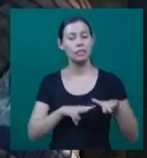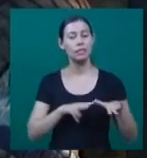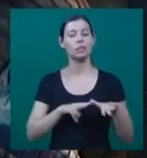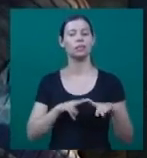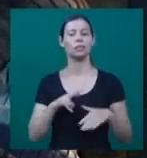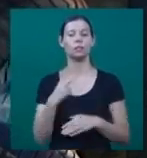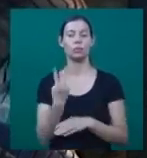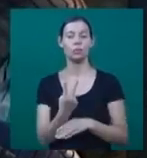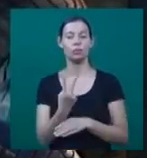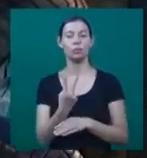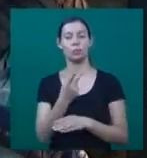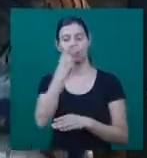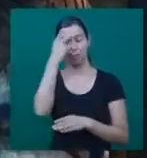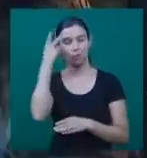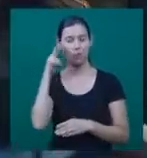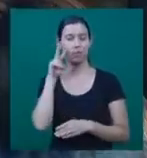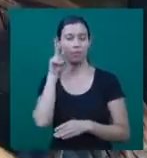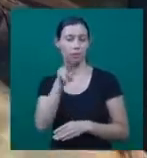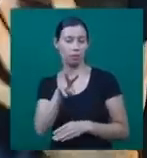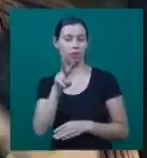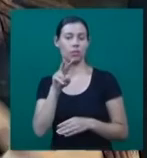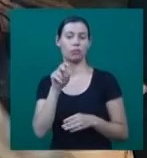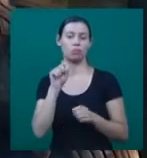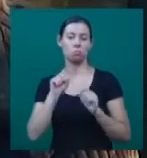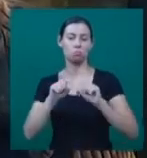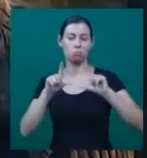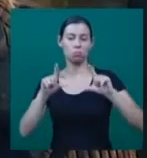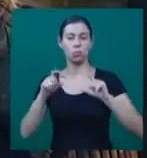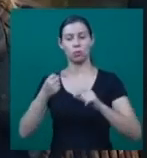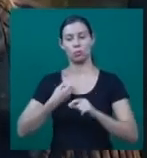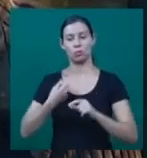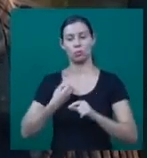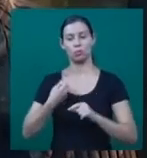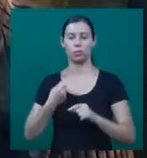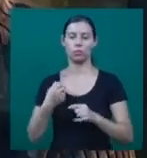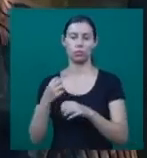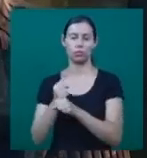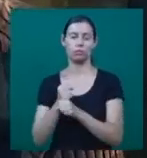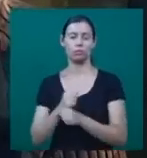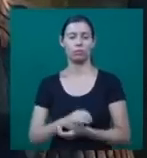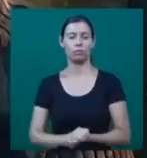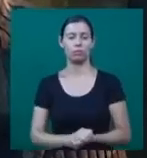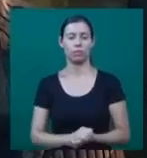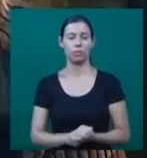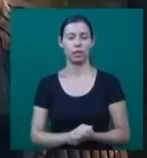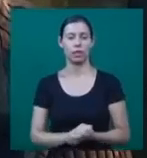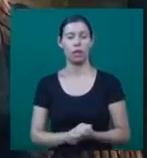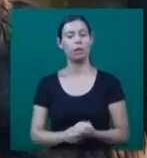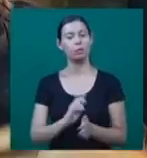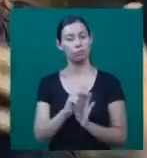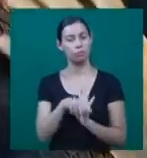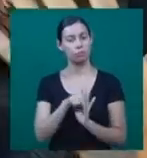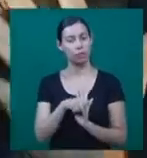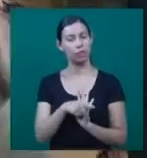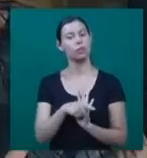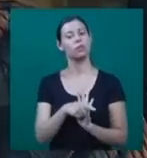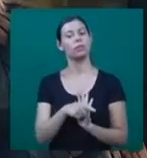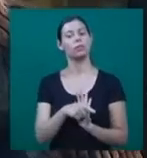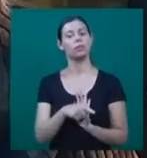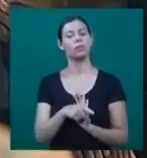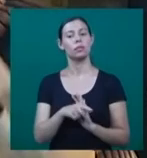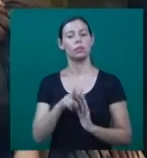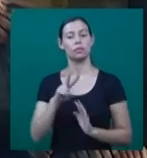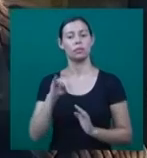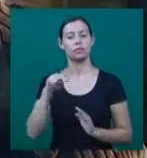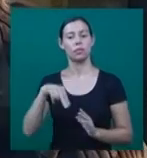sobe, né. O projeto futuro, com certeza, é trabalhar em cima desse projeto, né, o Vini Moura, né, tanto como um